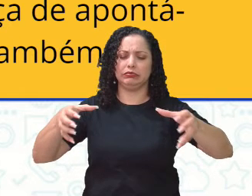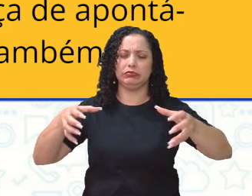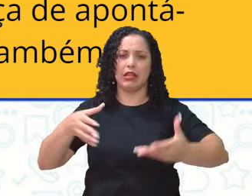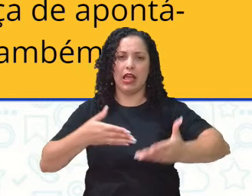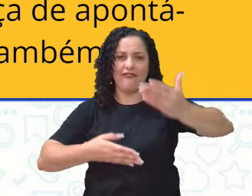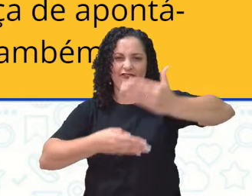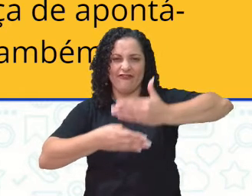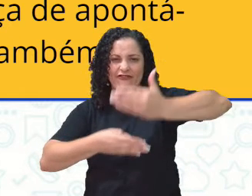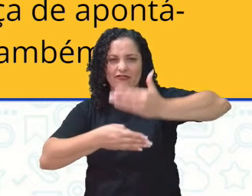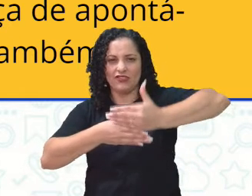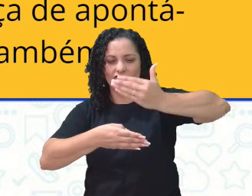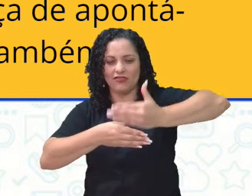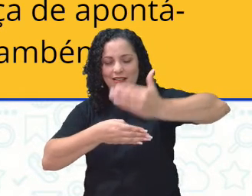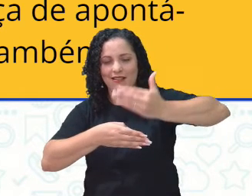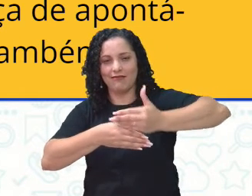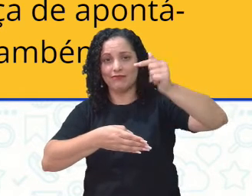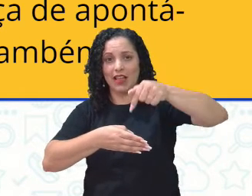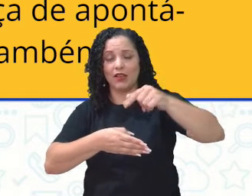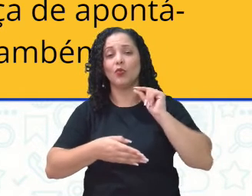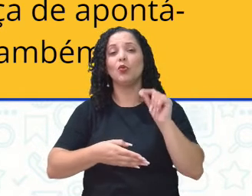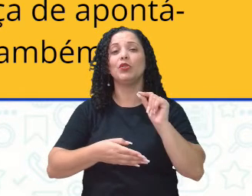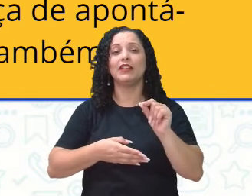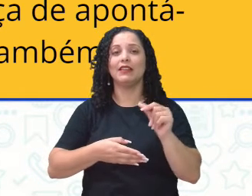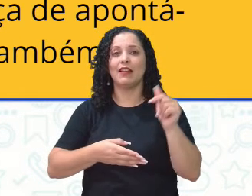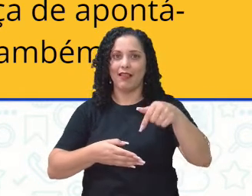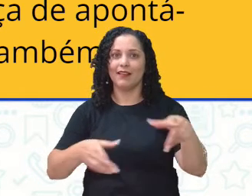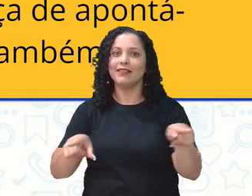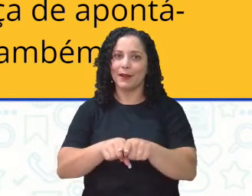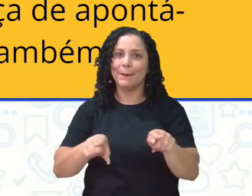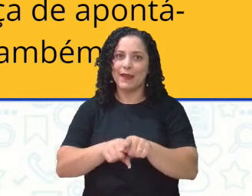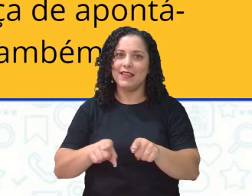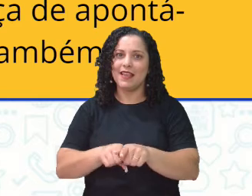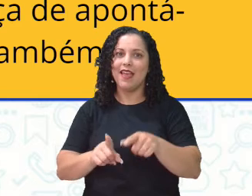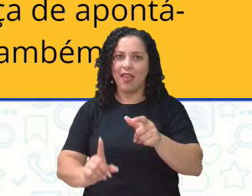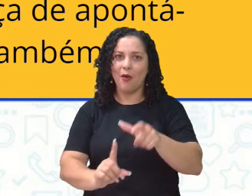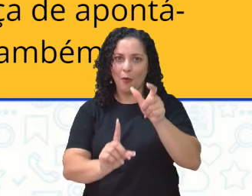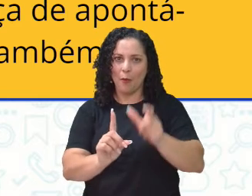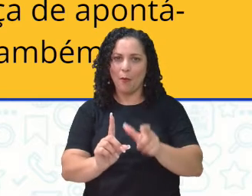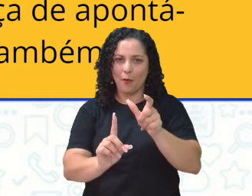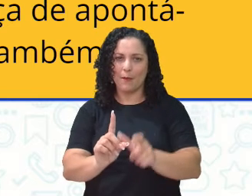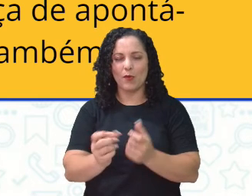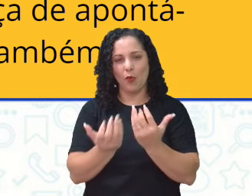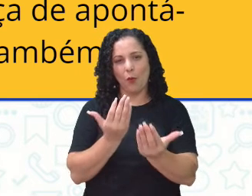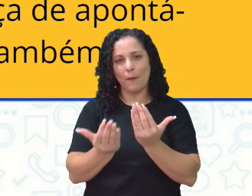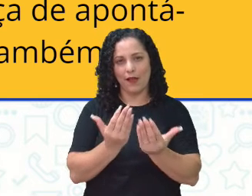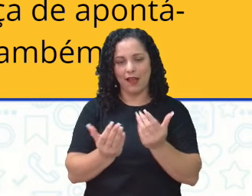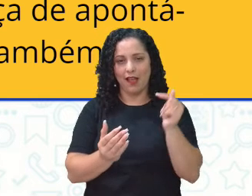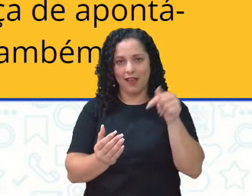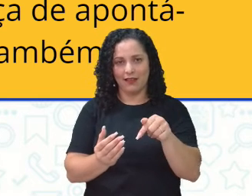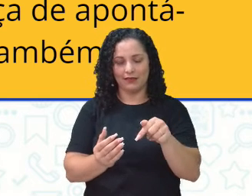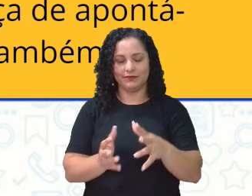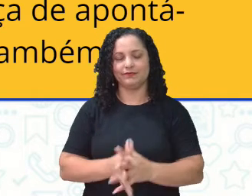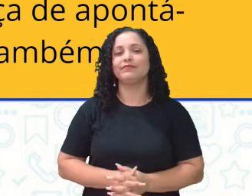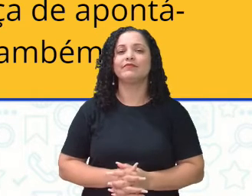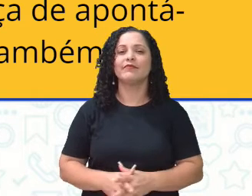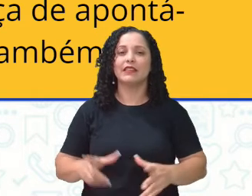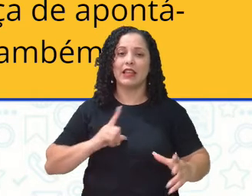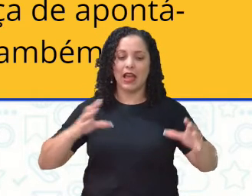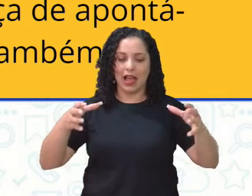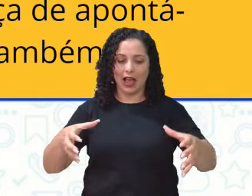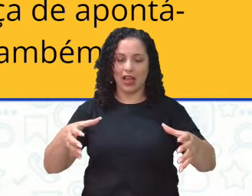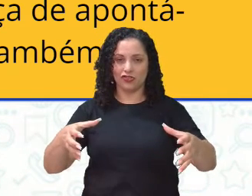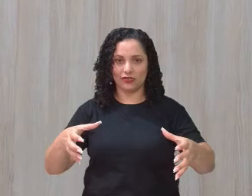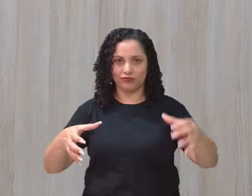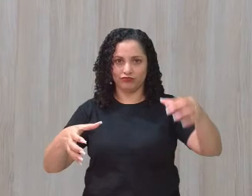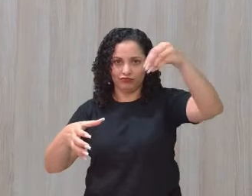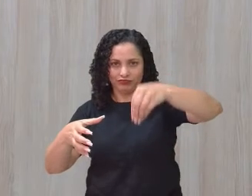carteiro nos dão a segurança de apontá-la como uma personagem também. O que aparentemente é um objeto, né? A gente tem a caixa de correio, que a